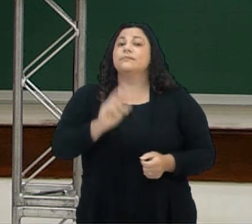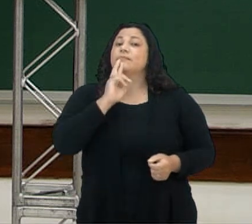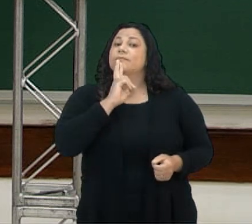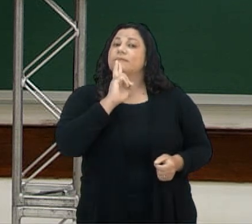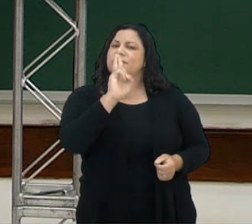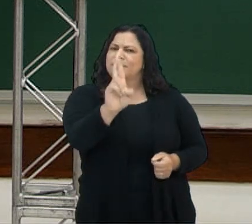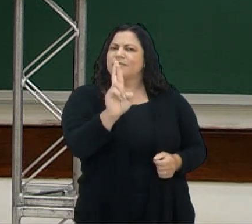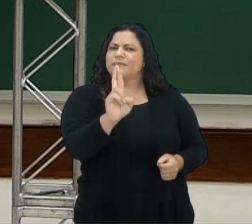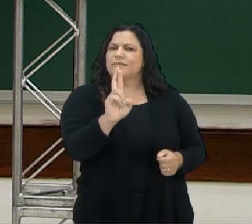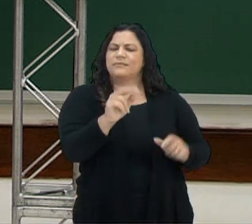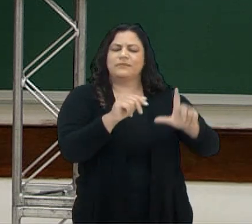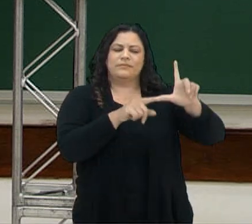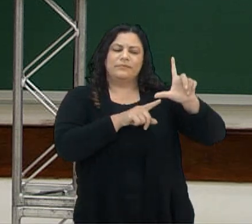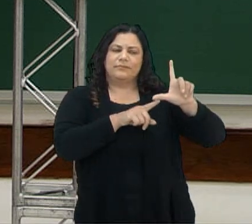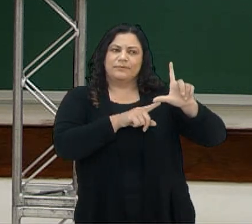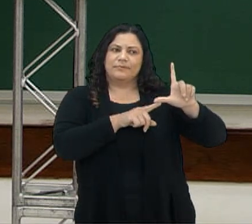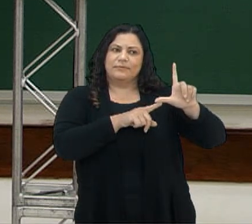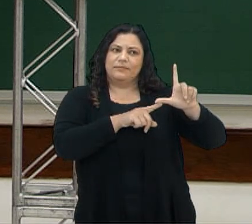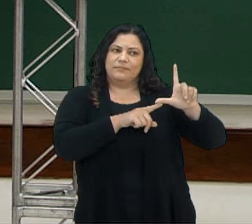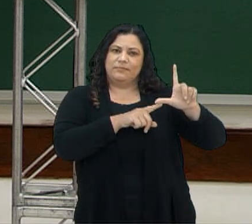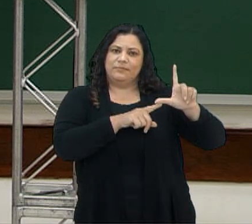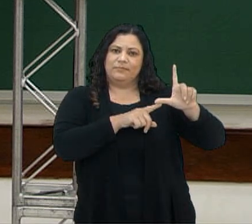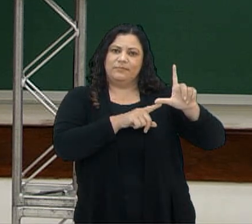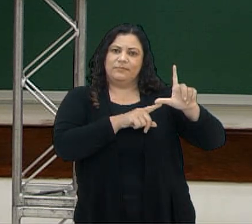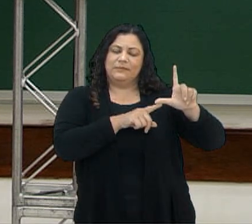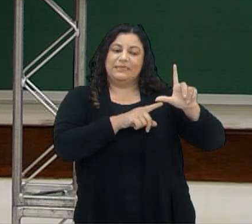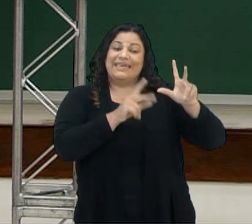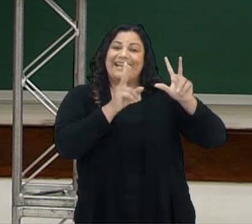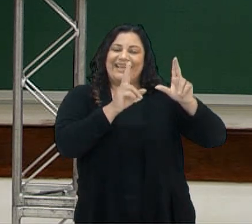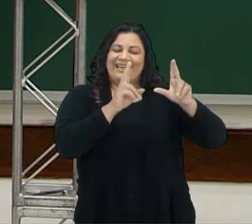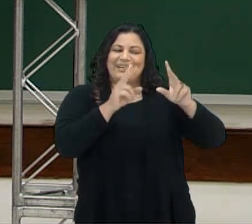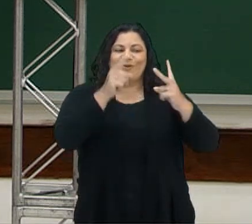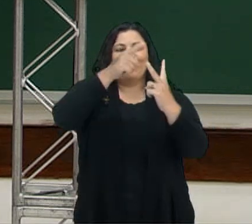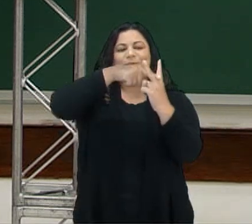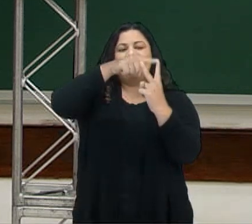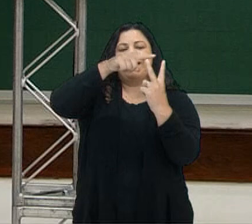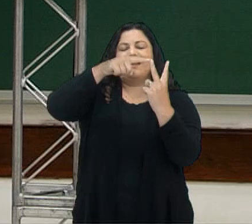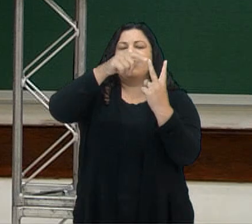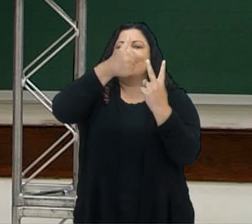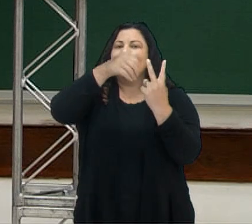assim. L é igual a